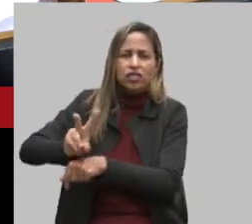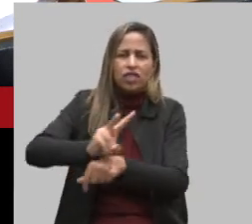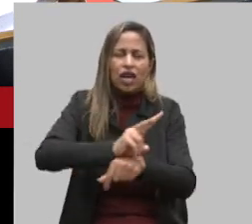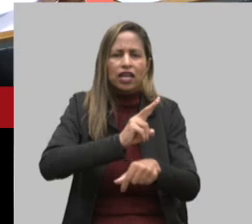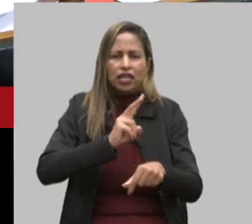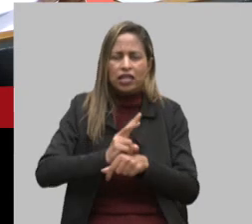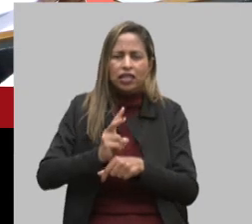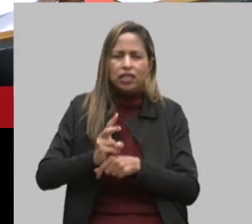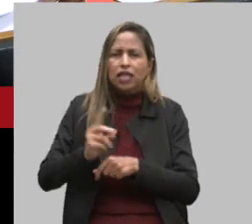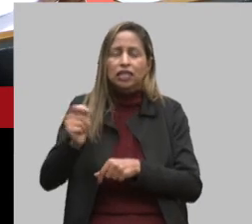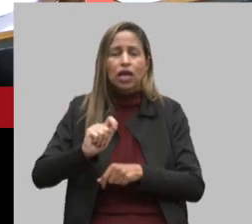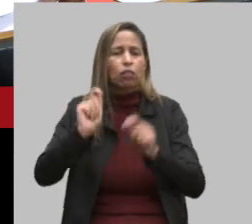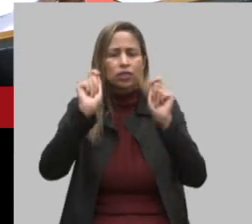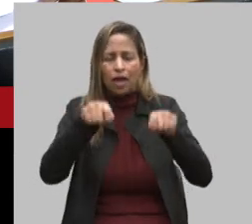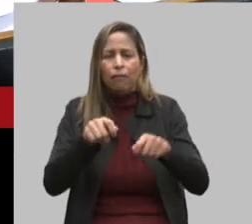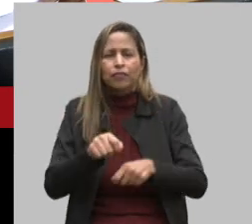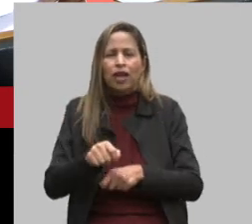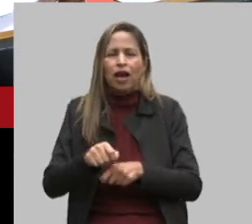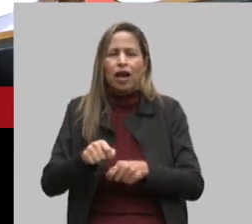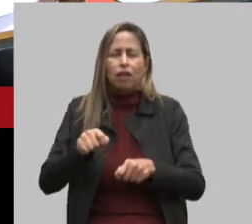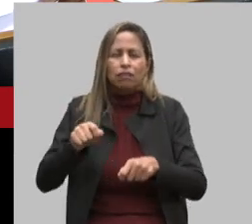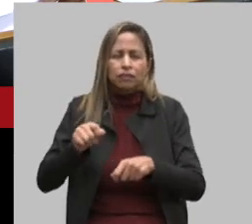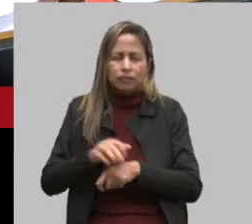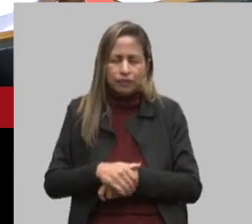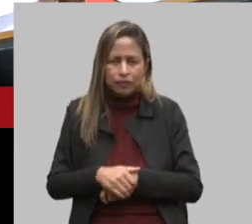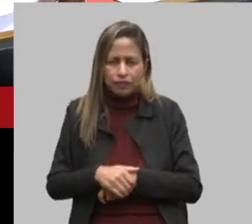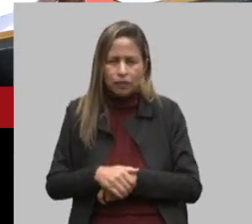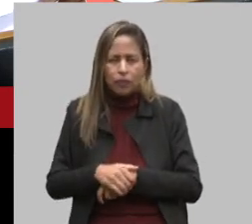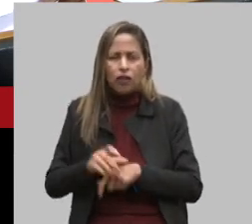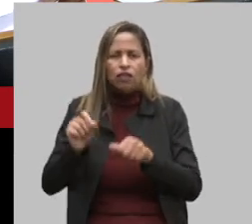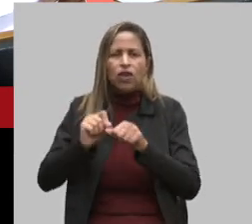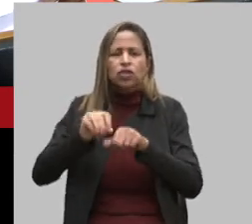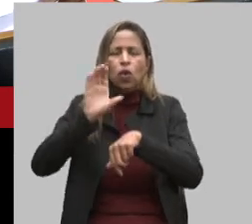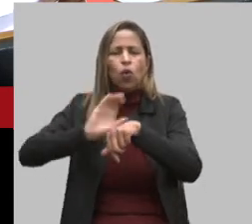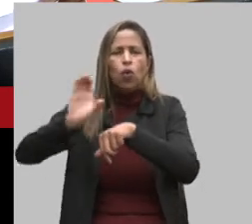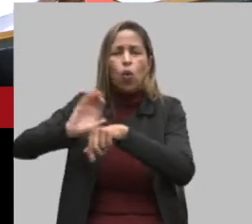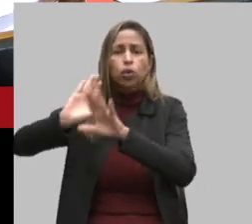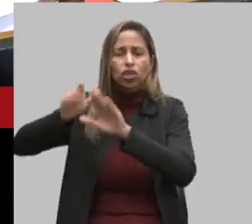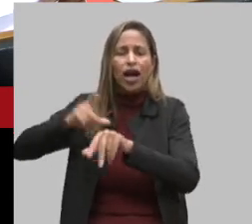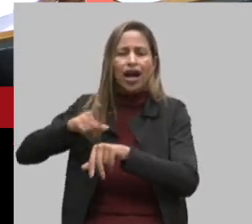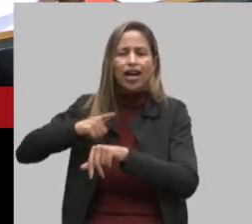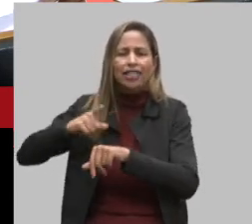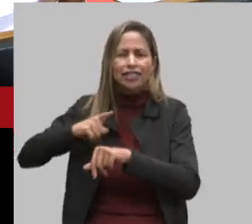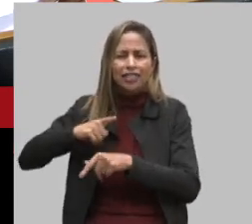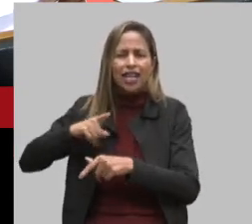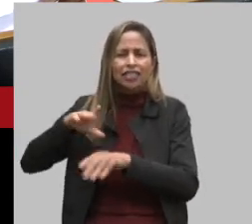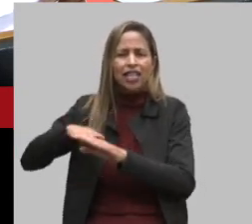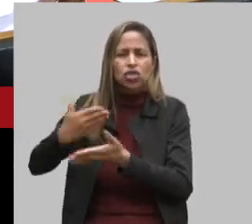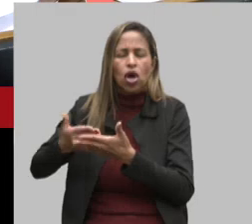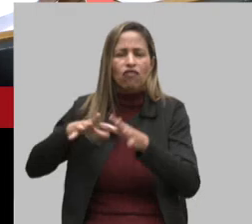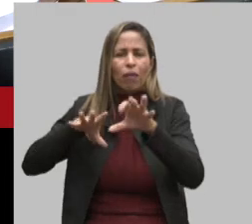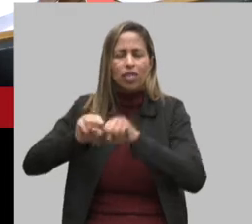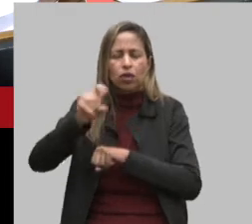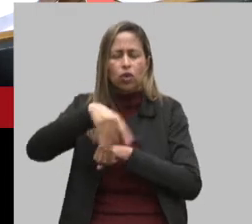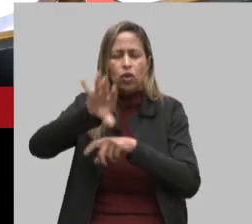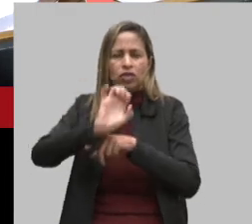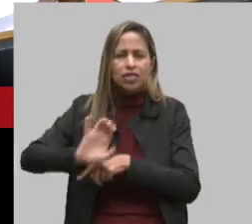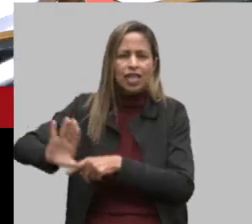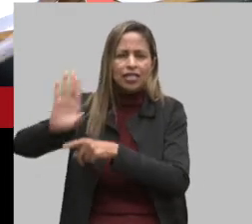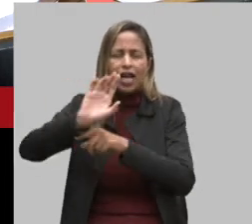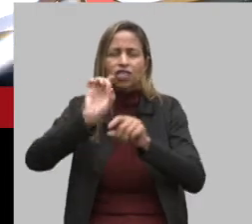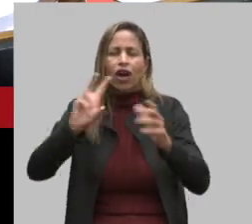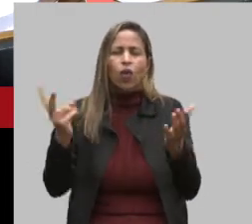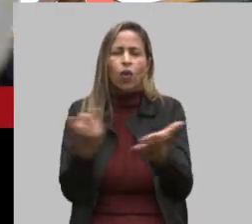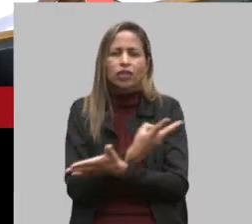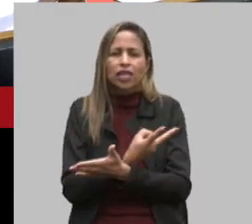função não cumprida a aplicação a aplicação de cursos que já existem e são da Escola de Formação do nosso Estado só vai acontecer quando